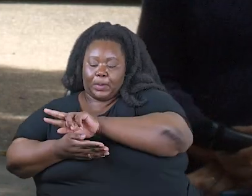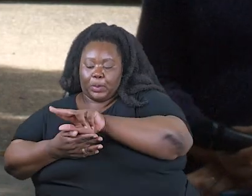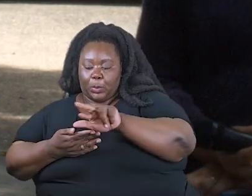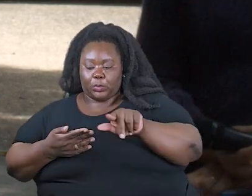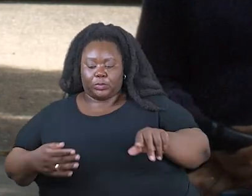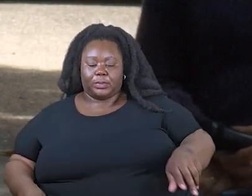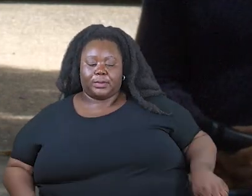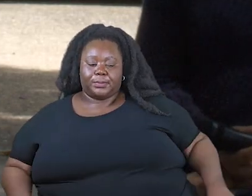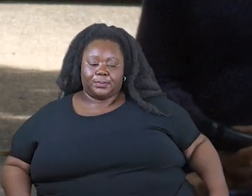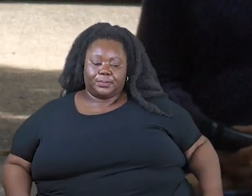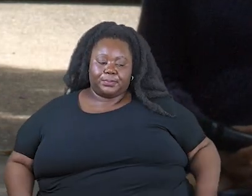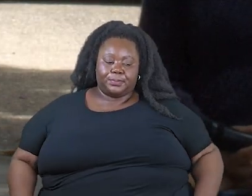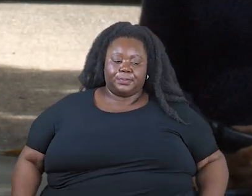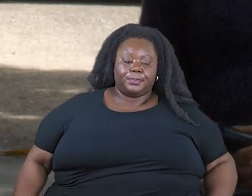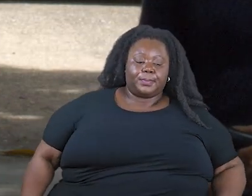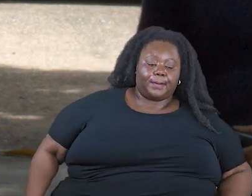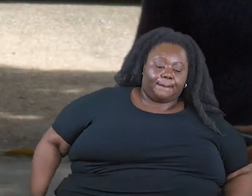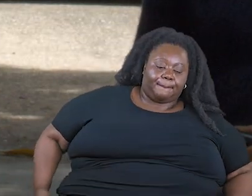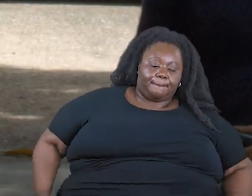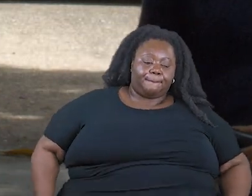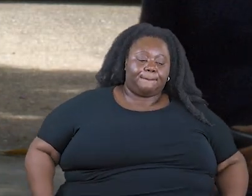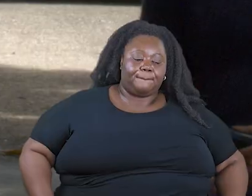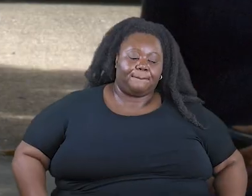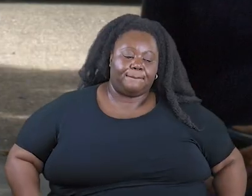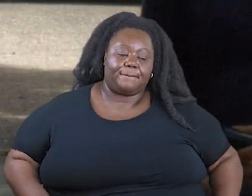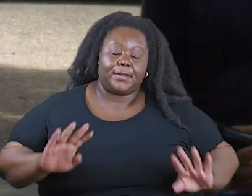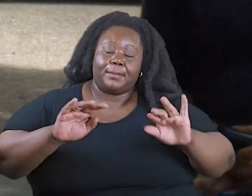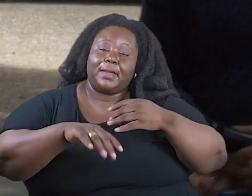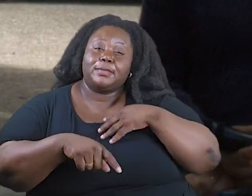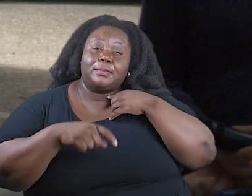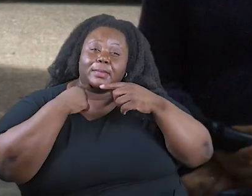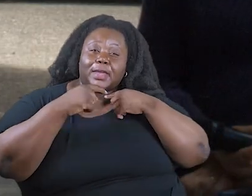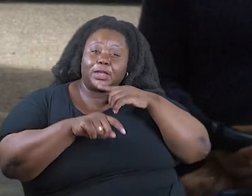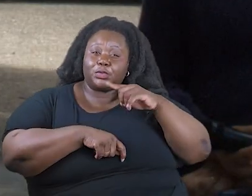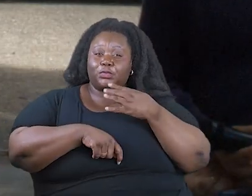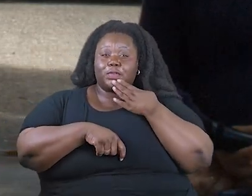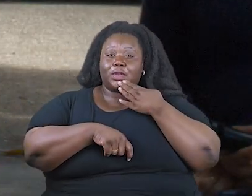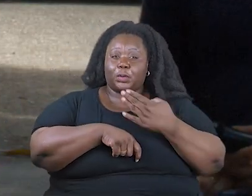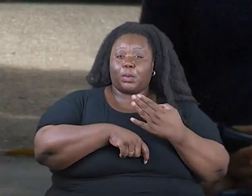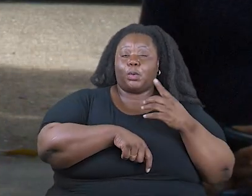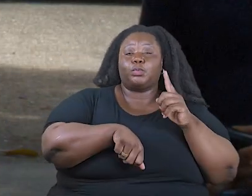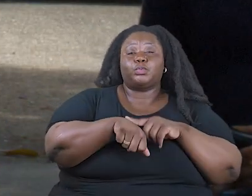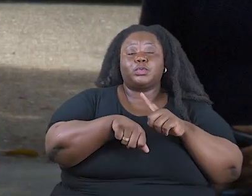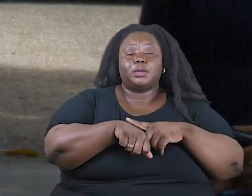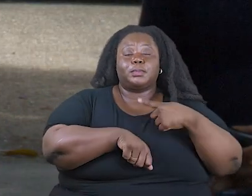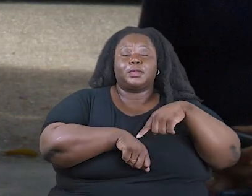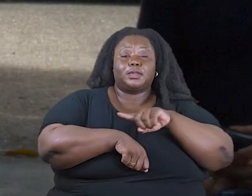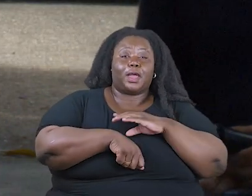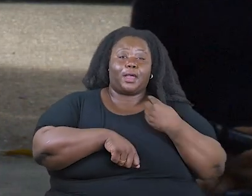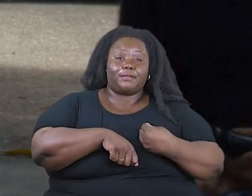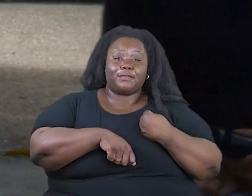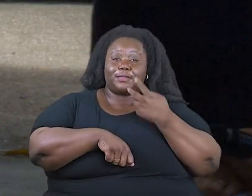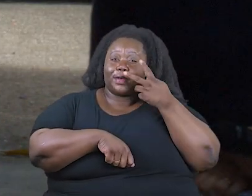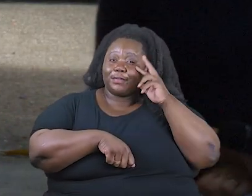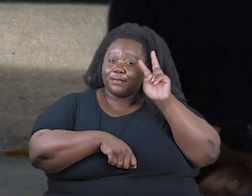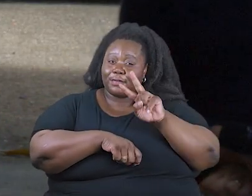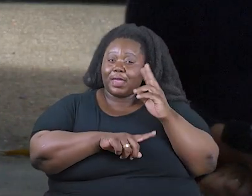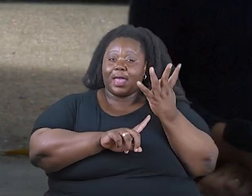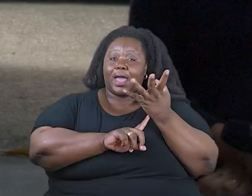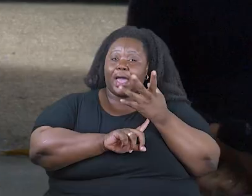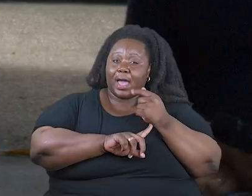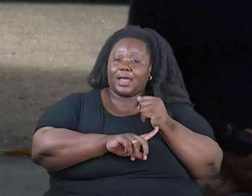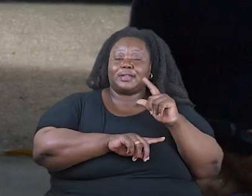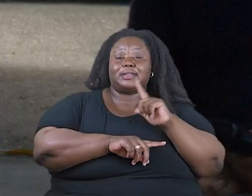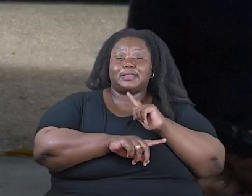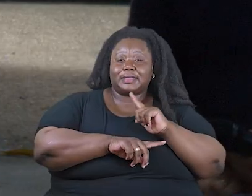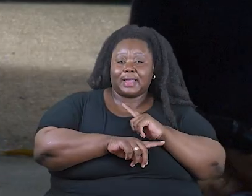obras múltiplas. Mas a minha dúvida é o seguinte, com o tempo que a gente tem vivido, as pessoas pensando em ver arte e